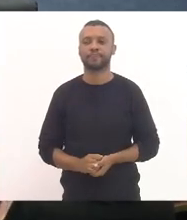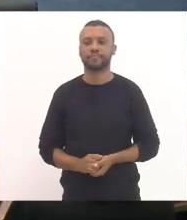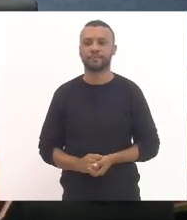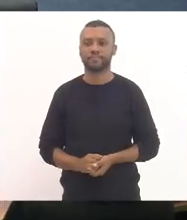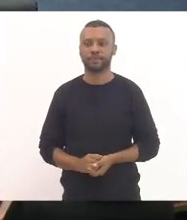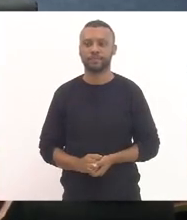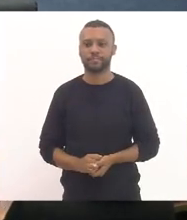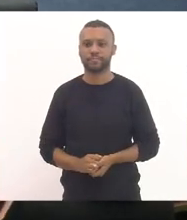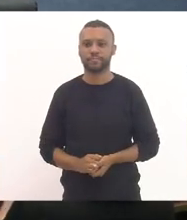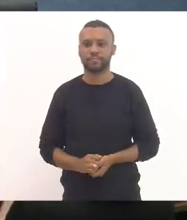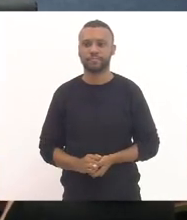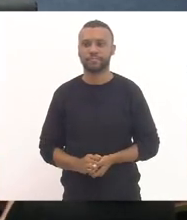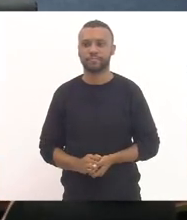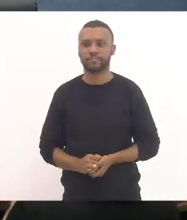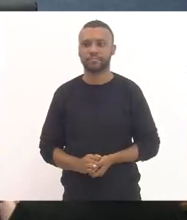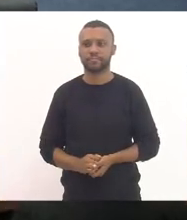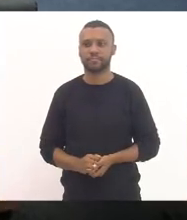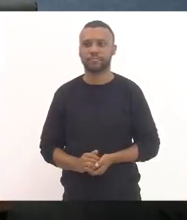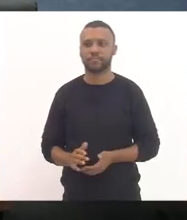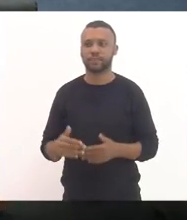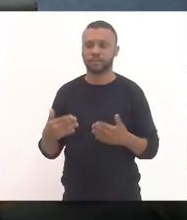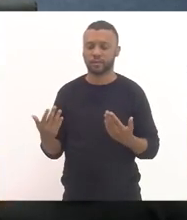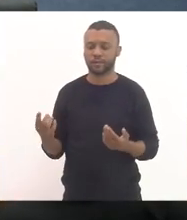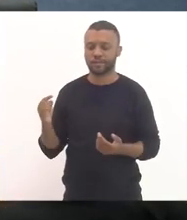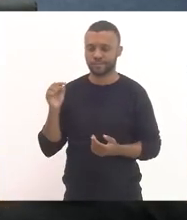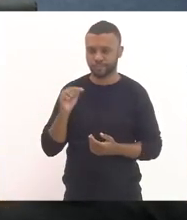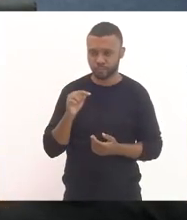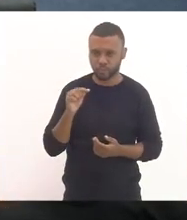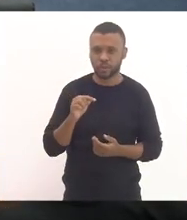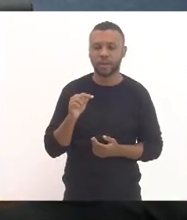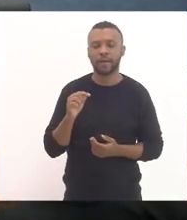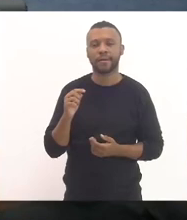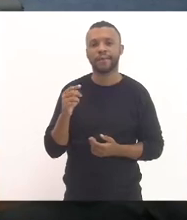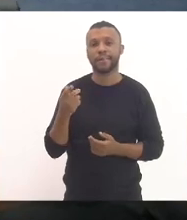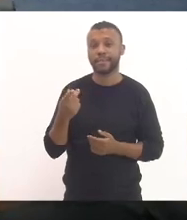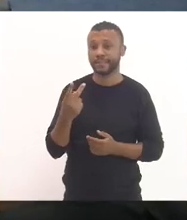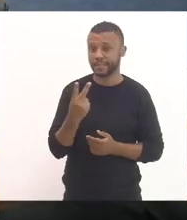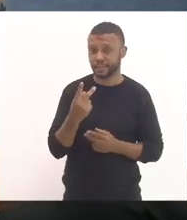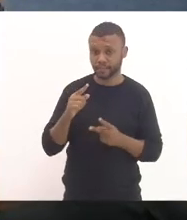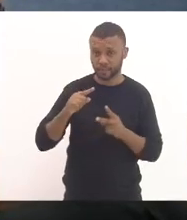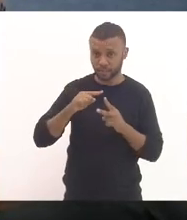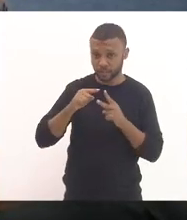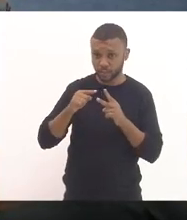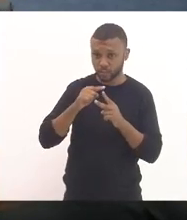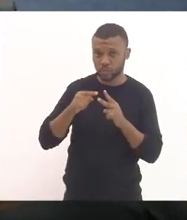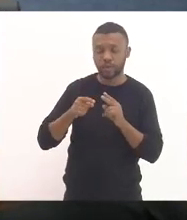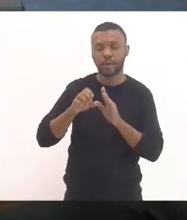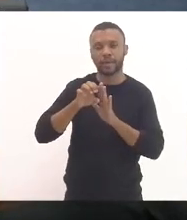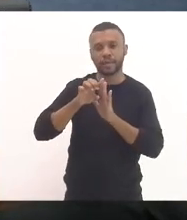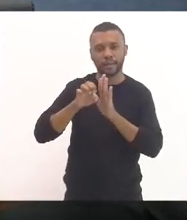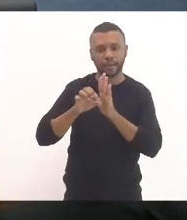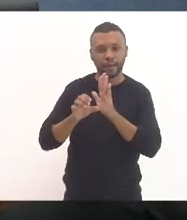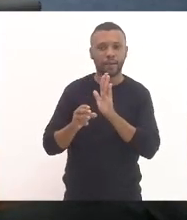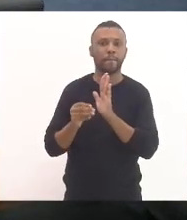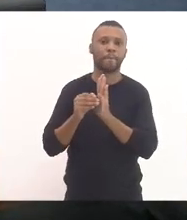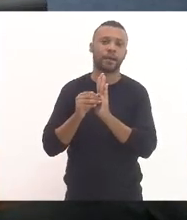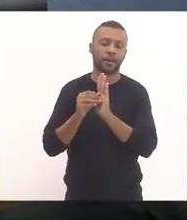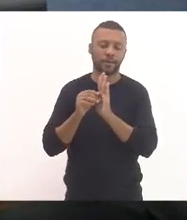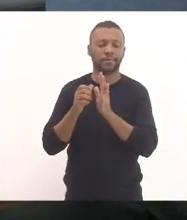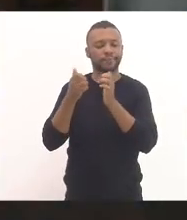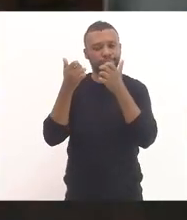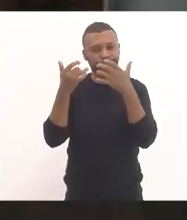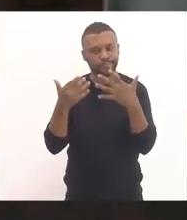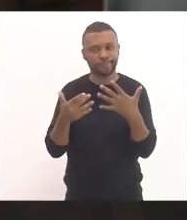Parabéns o Sandra é esses essas duas emendas senhor presidente ditas